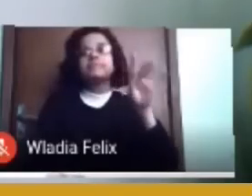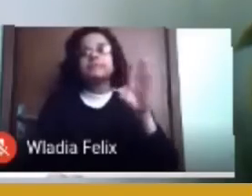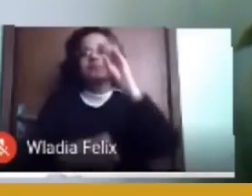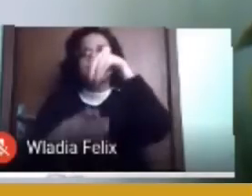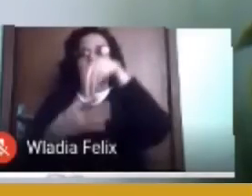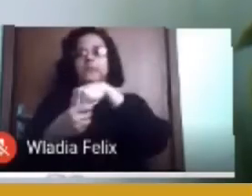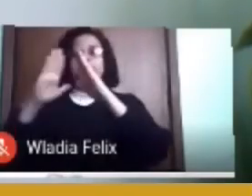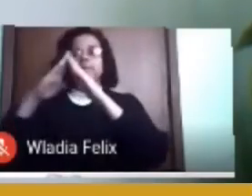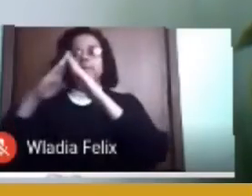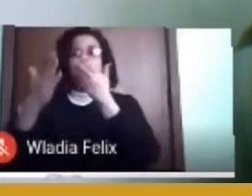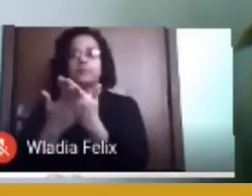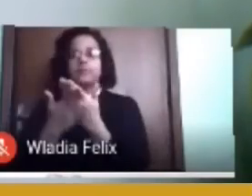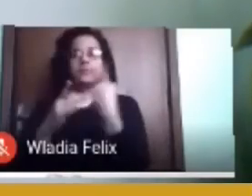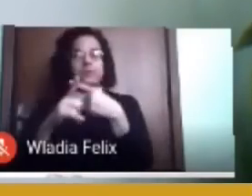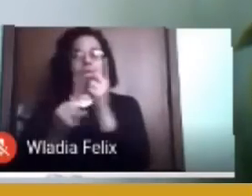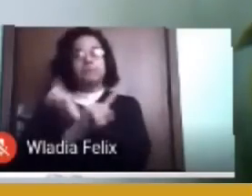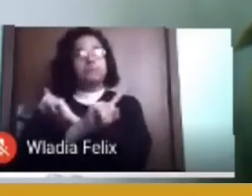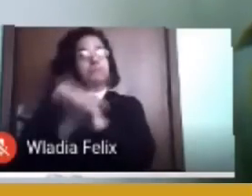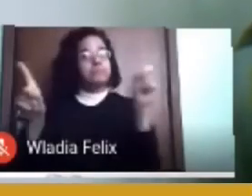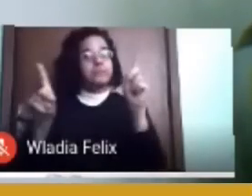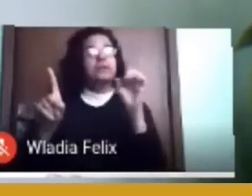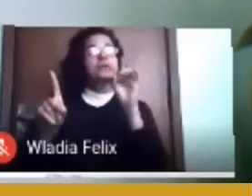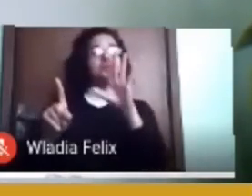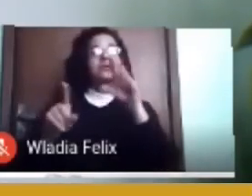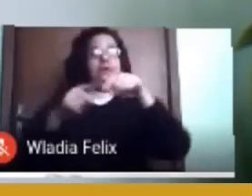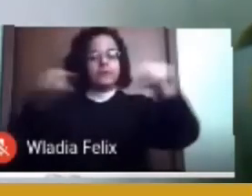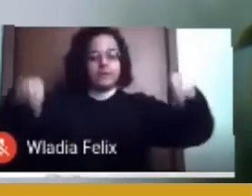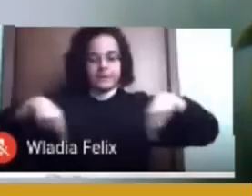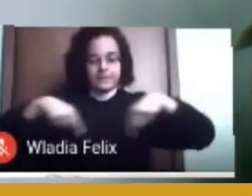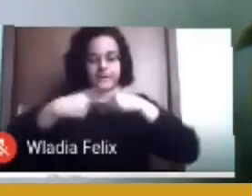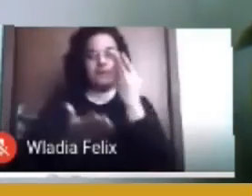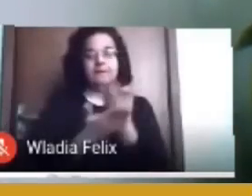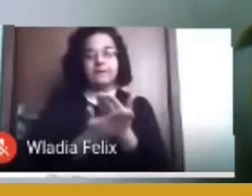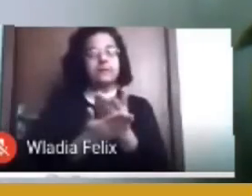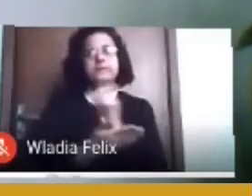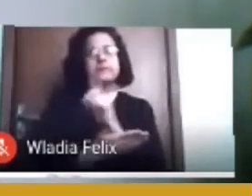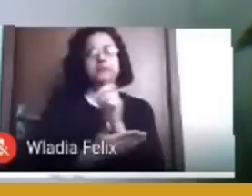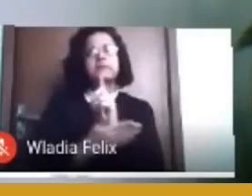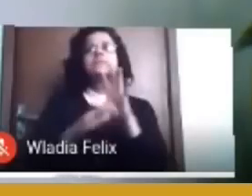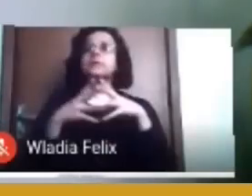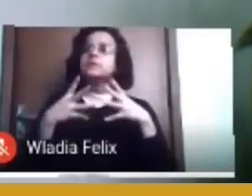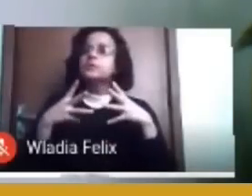Luciane Mó, que você também a conhece, e ela falava justamente